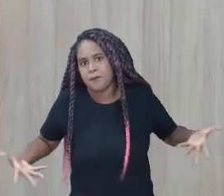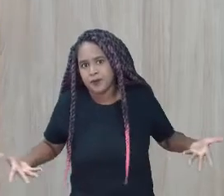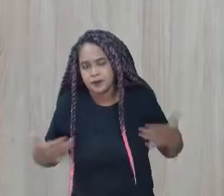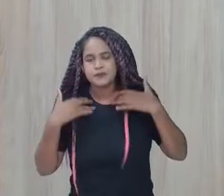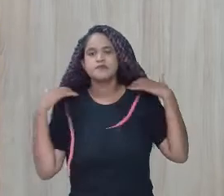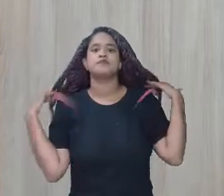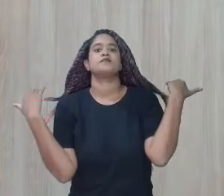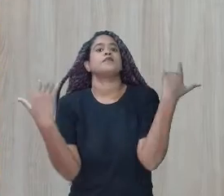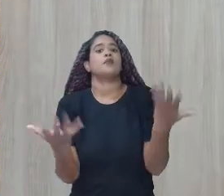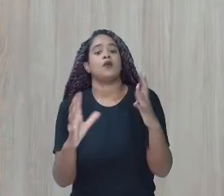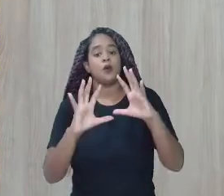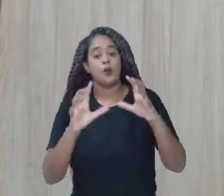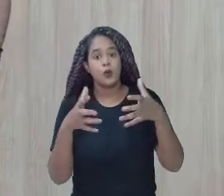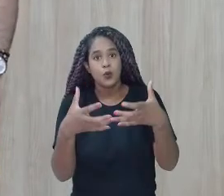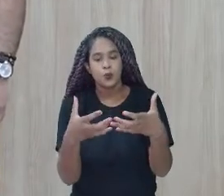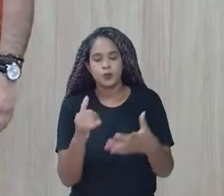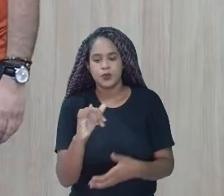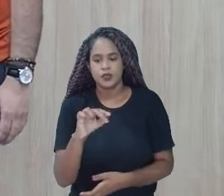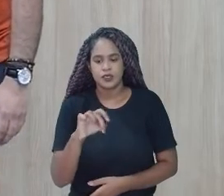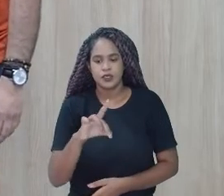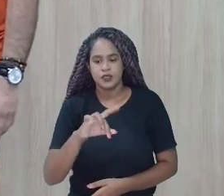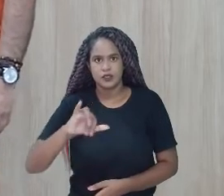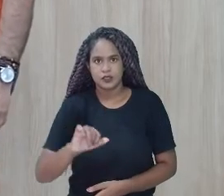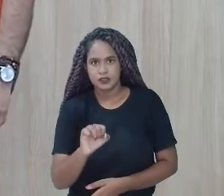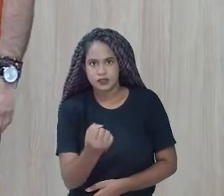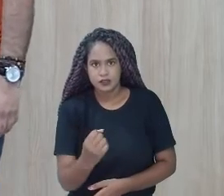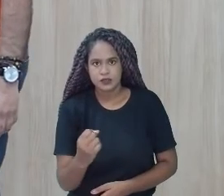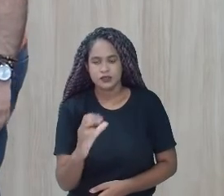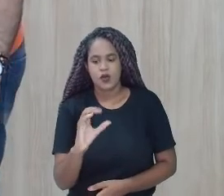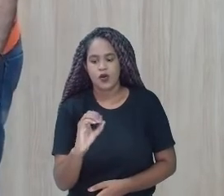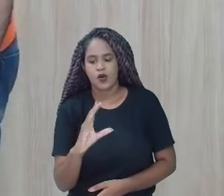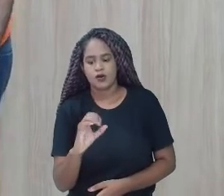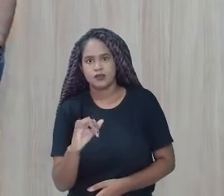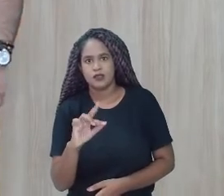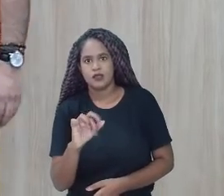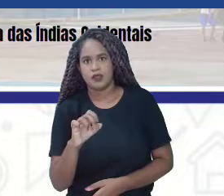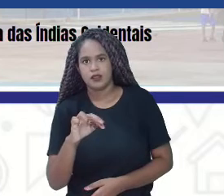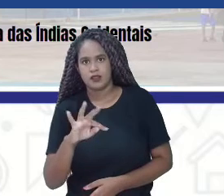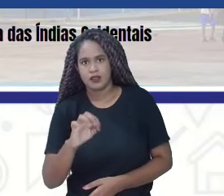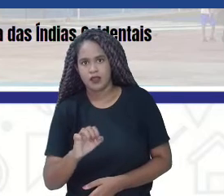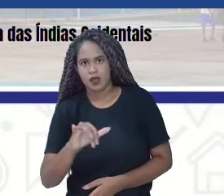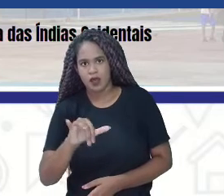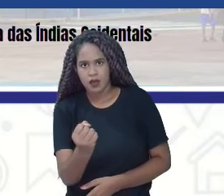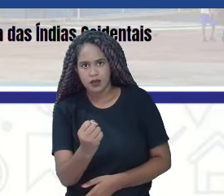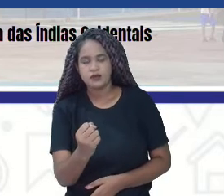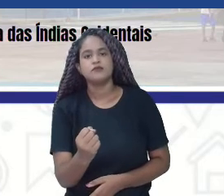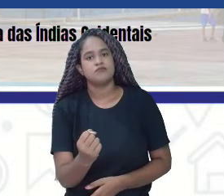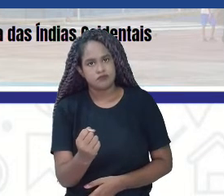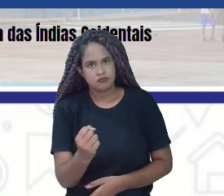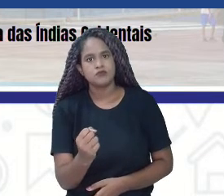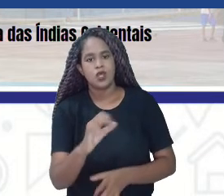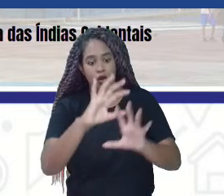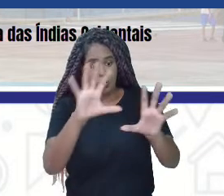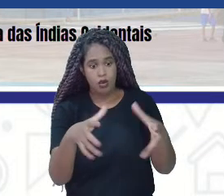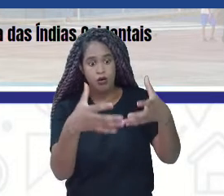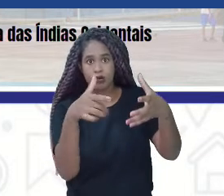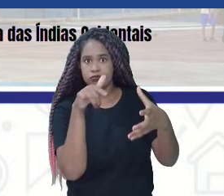Holandesa das Índias Ocidentais, ou Companhia Neerlandesa, né, das Índias Ocidentais, foi uma